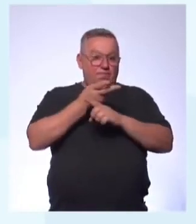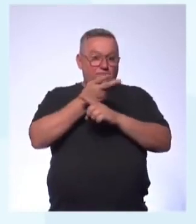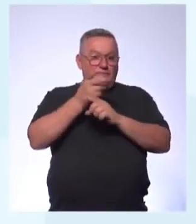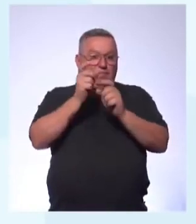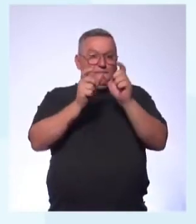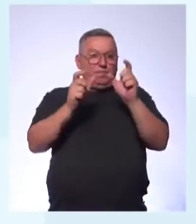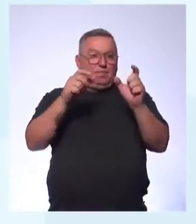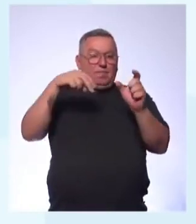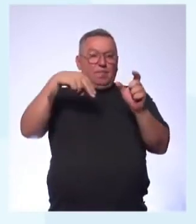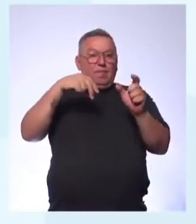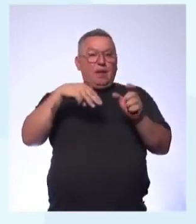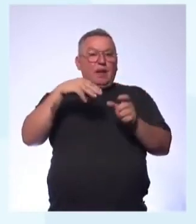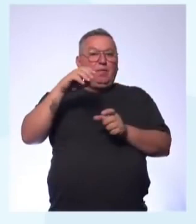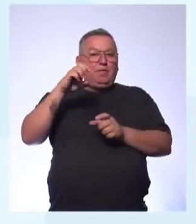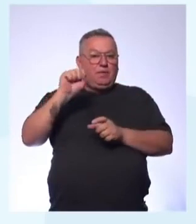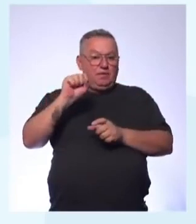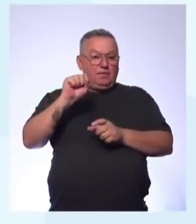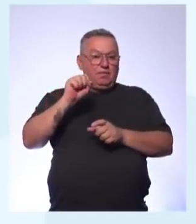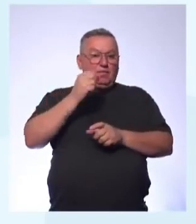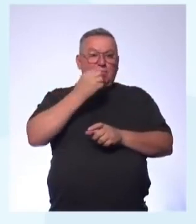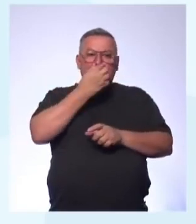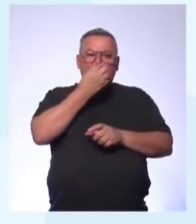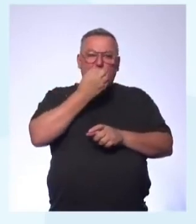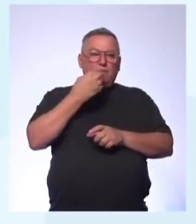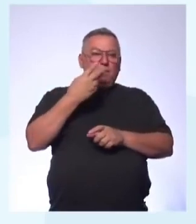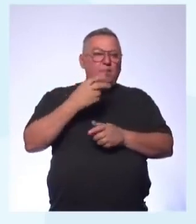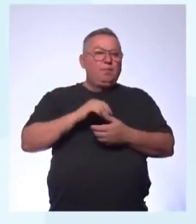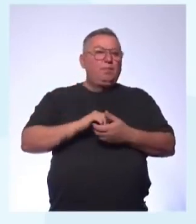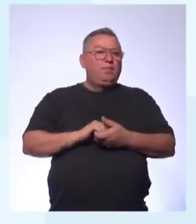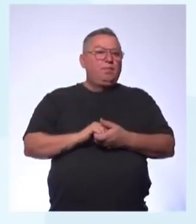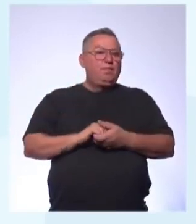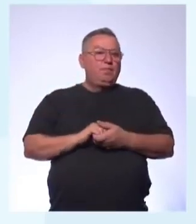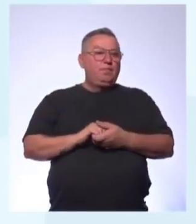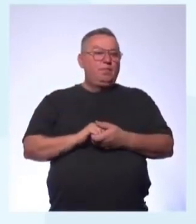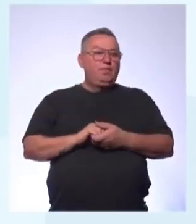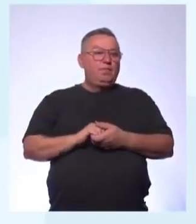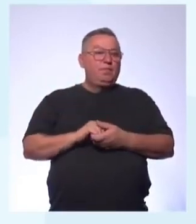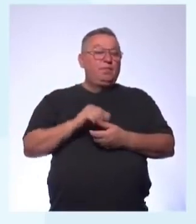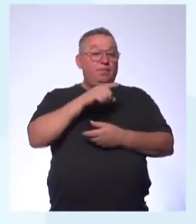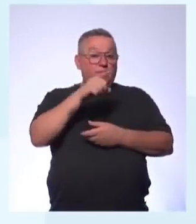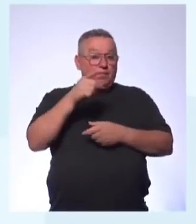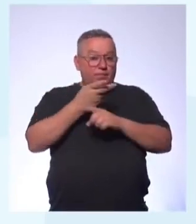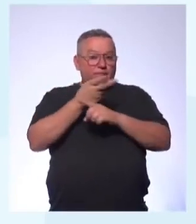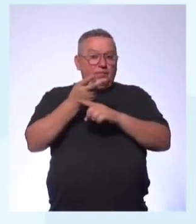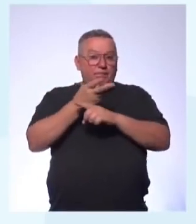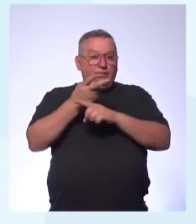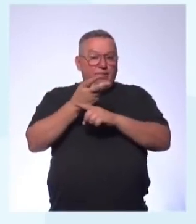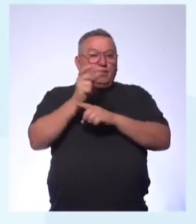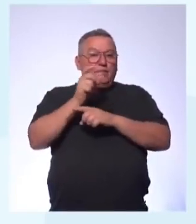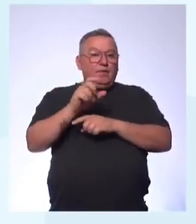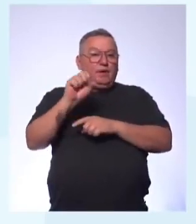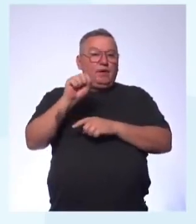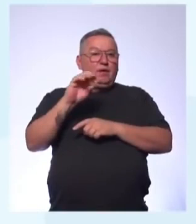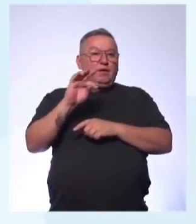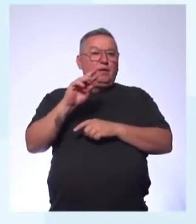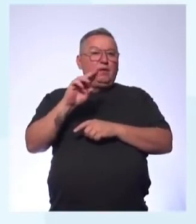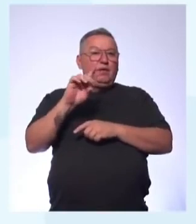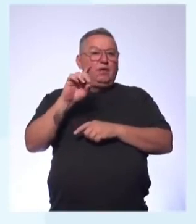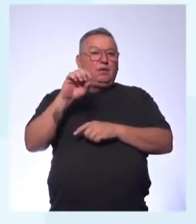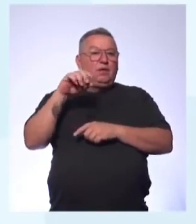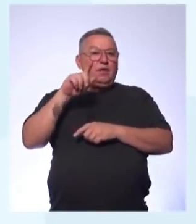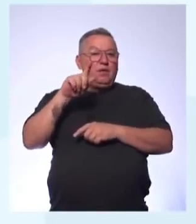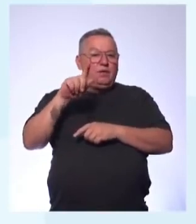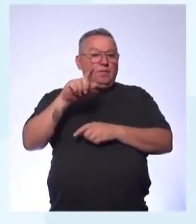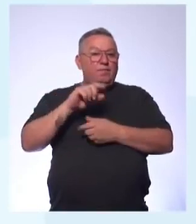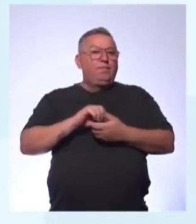palavra names lá no texto. A segunda, what are they studying? Você vai procurar no texto a palavra studying.